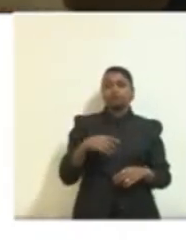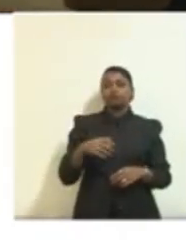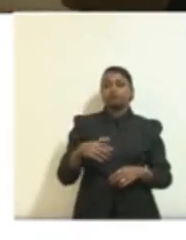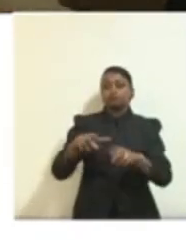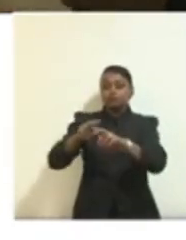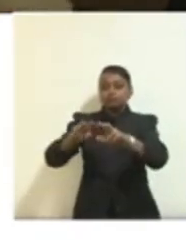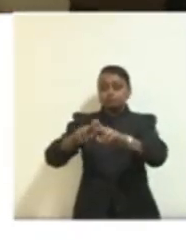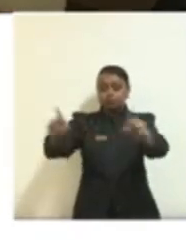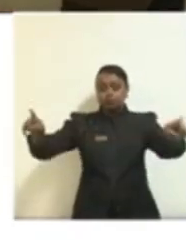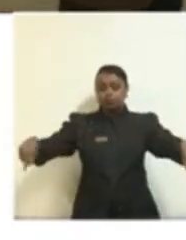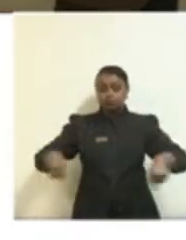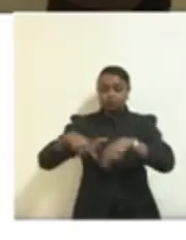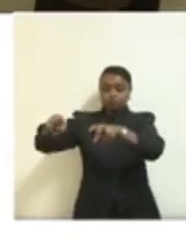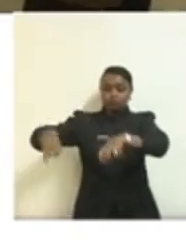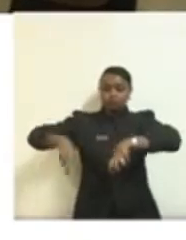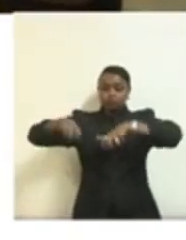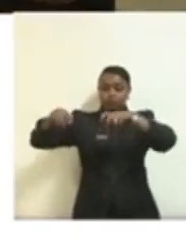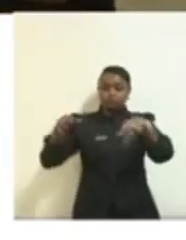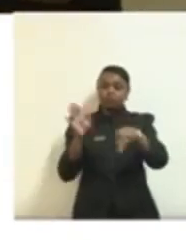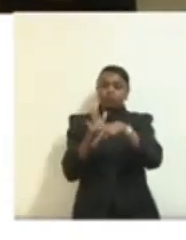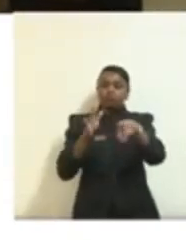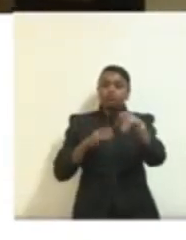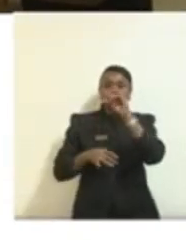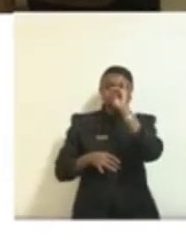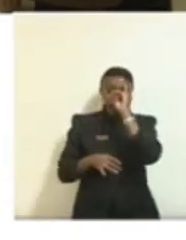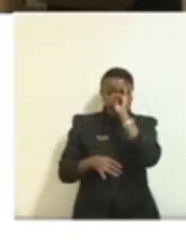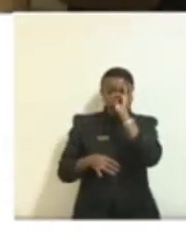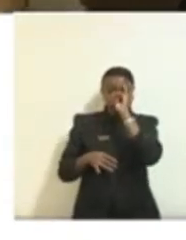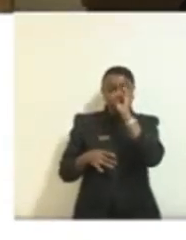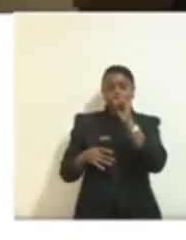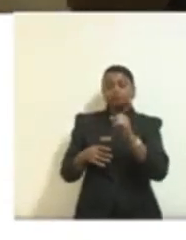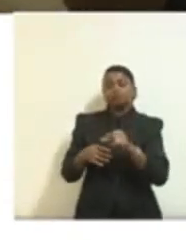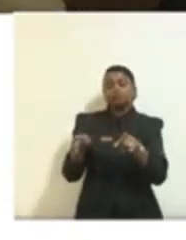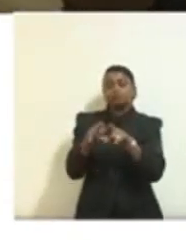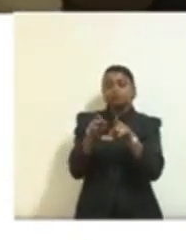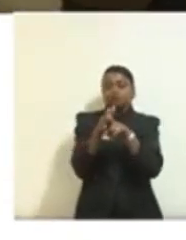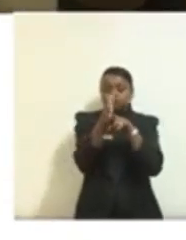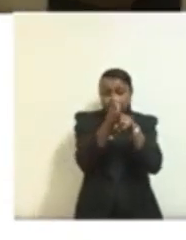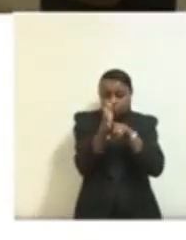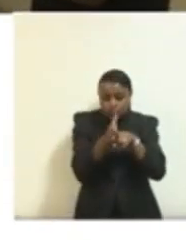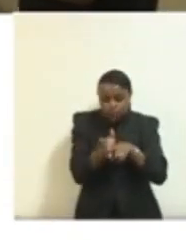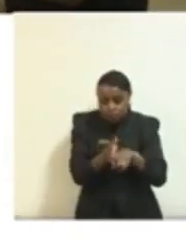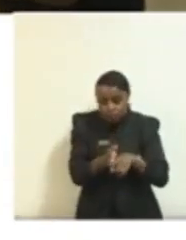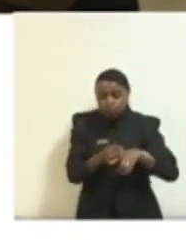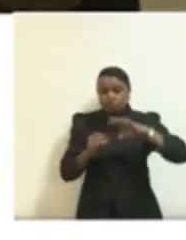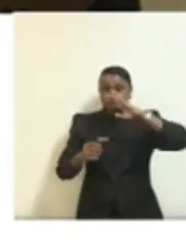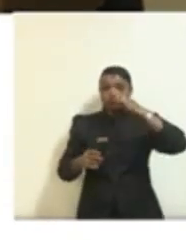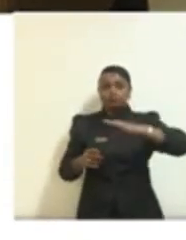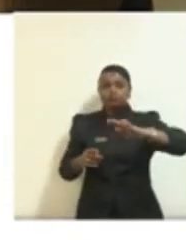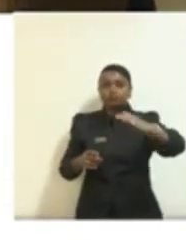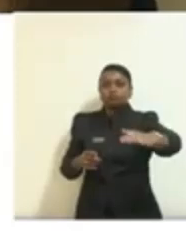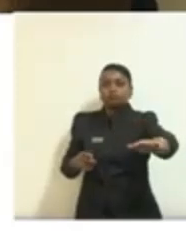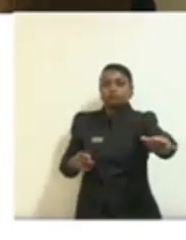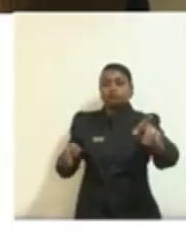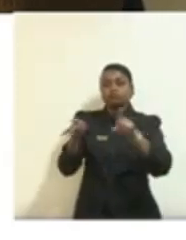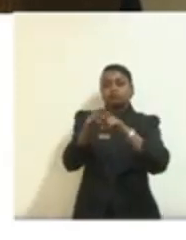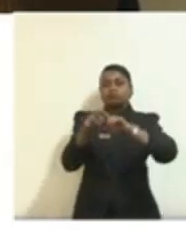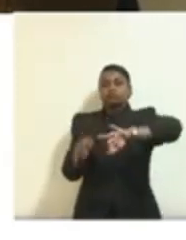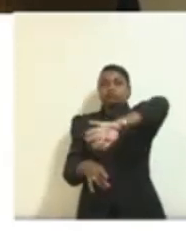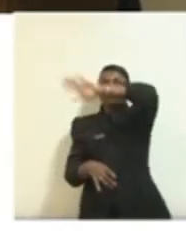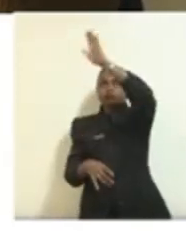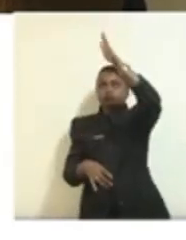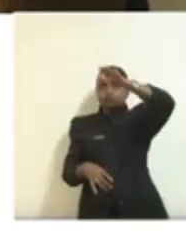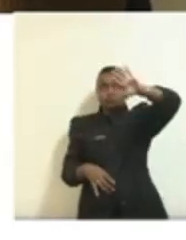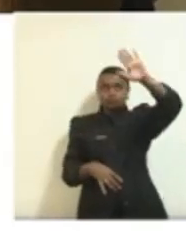então, nessa rede de sítios, de áreas de pesquisa, incluindo o Pampa e campos de altitude,